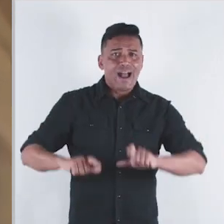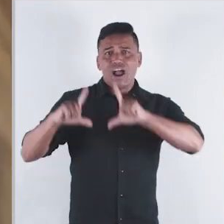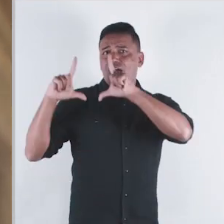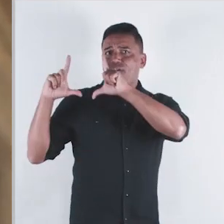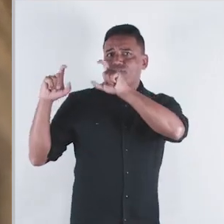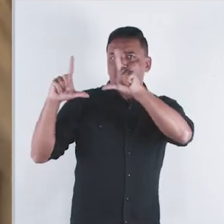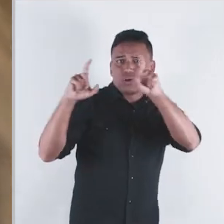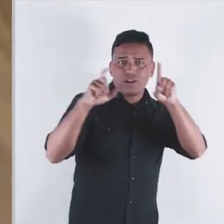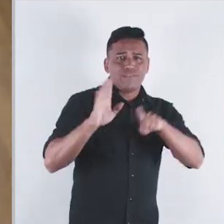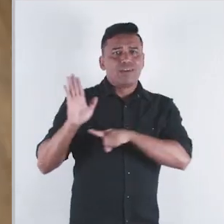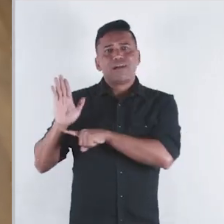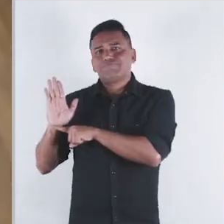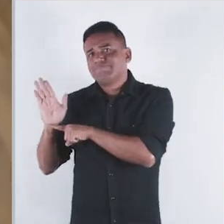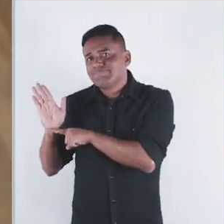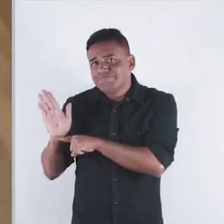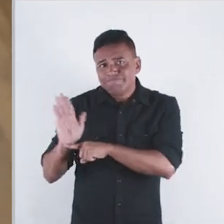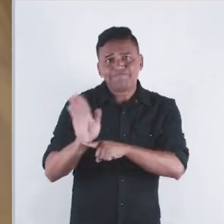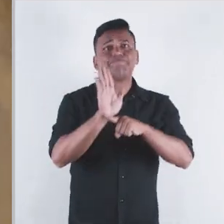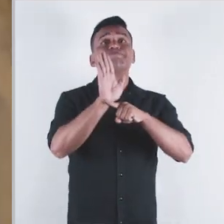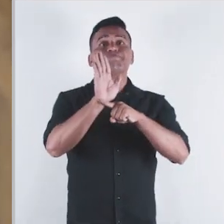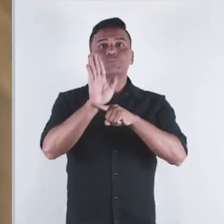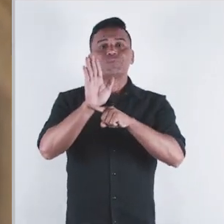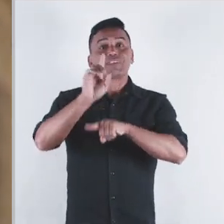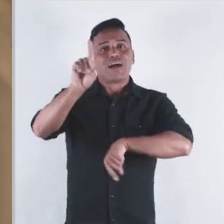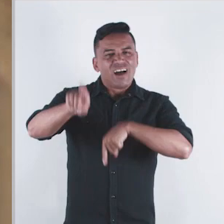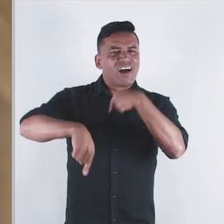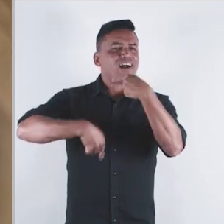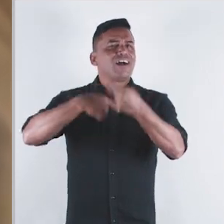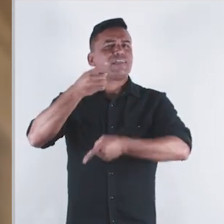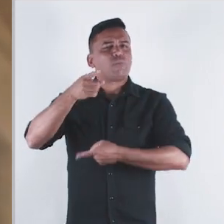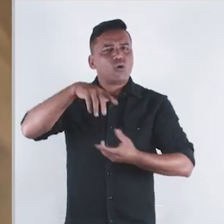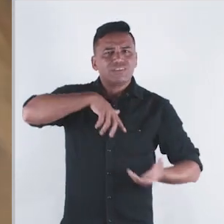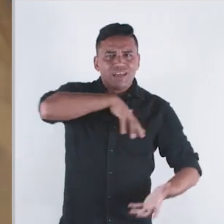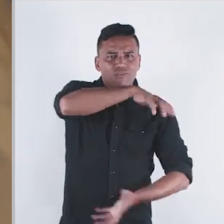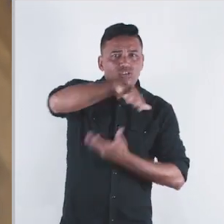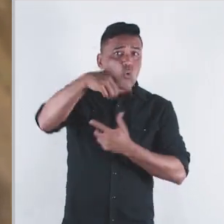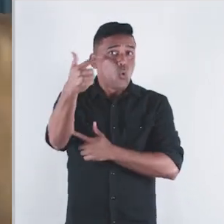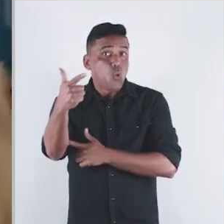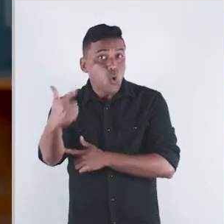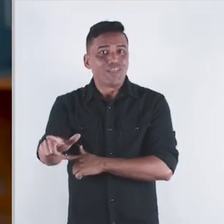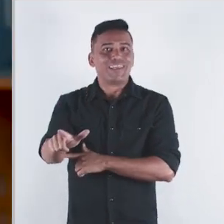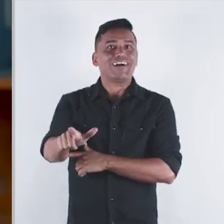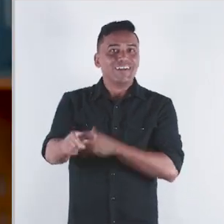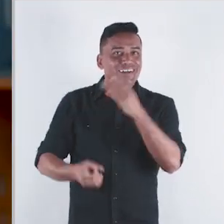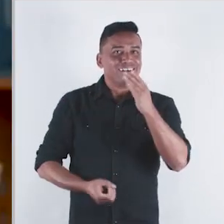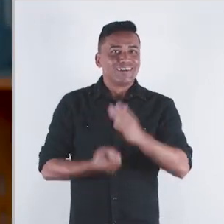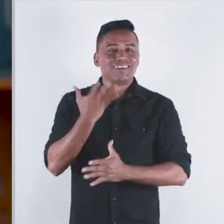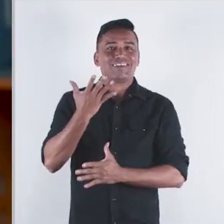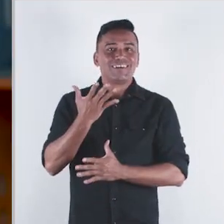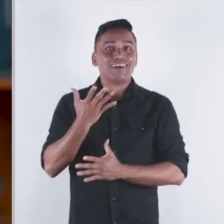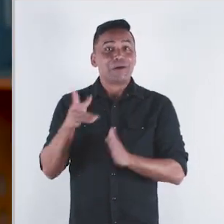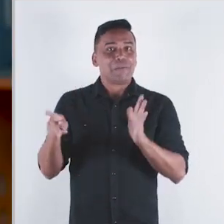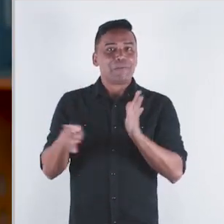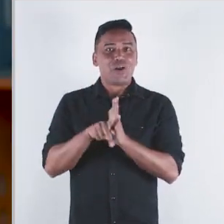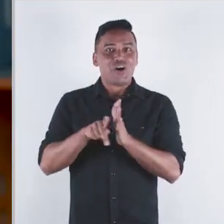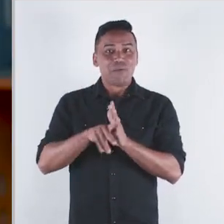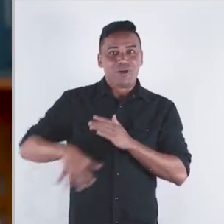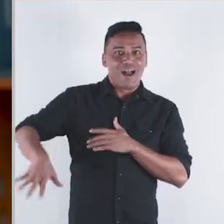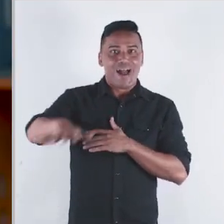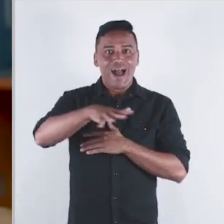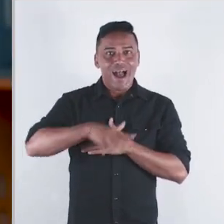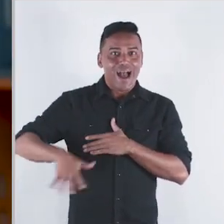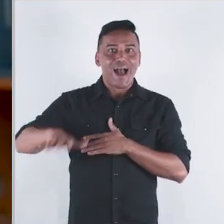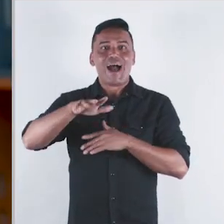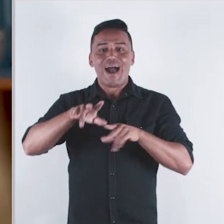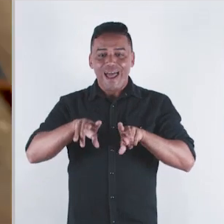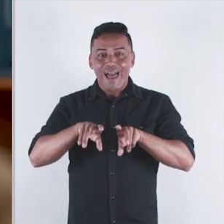o cinema, e depois mais uma revolução, que é essa era digital, que